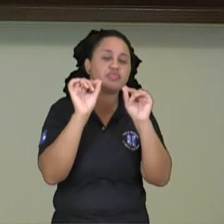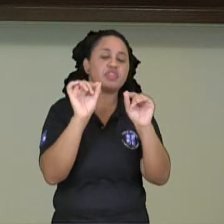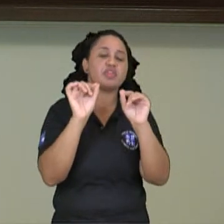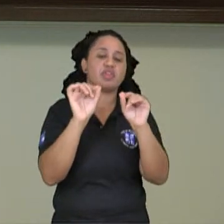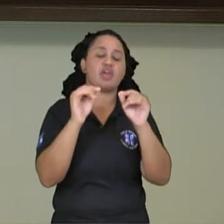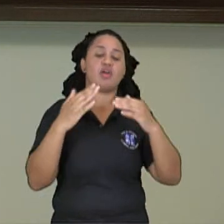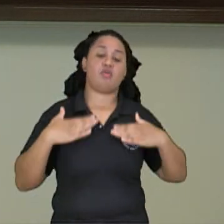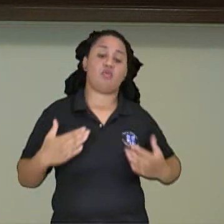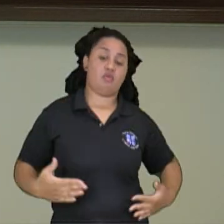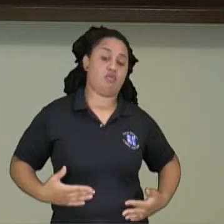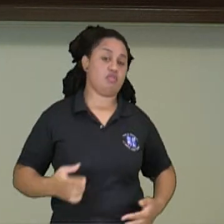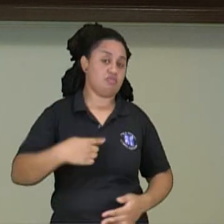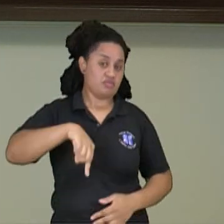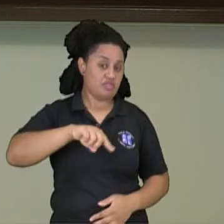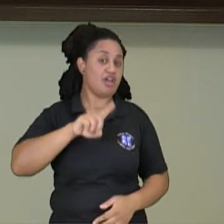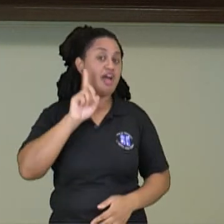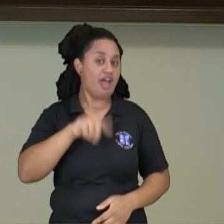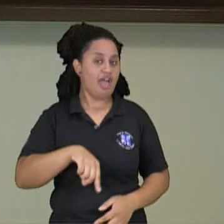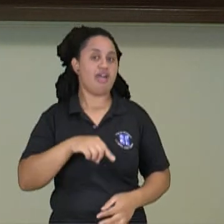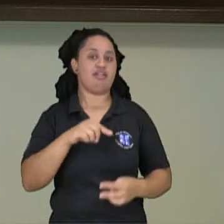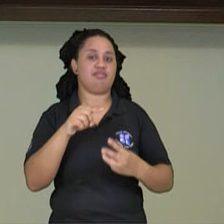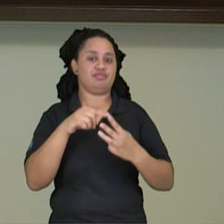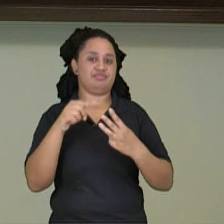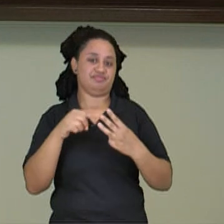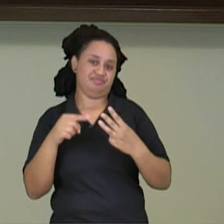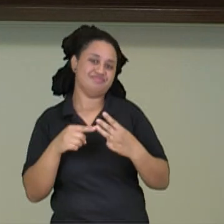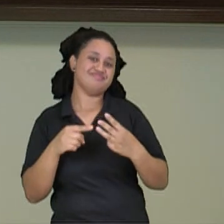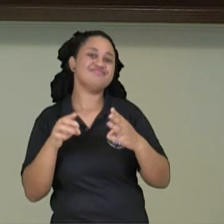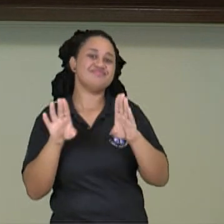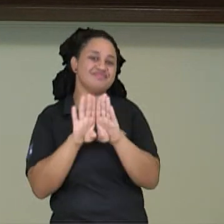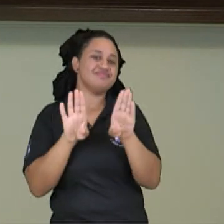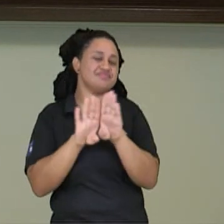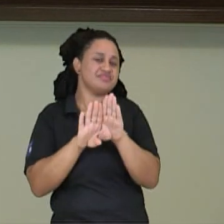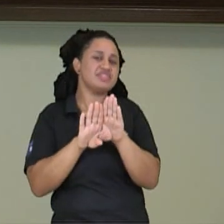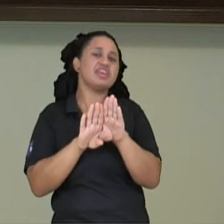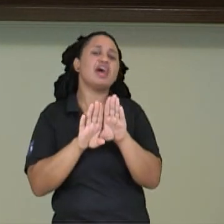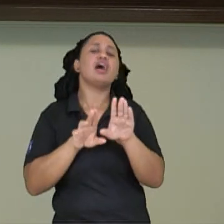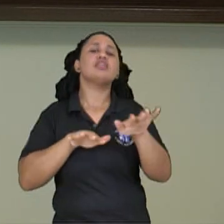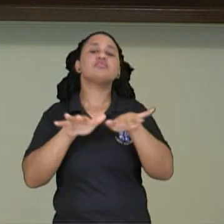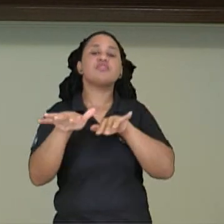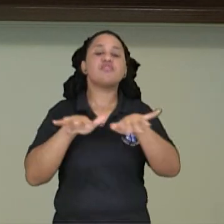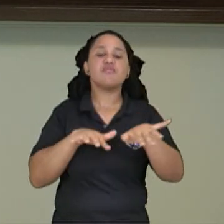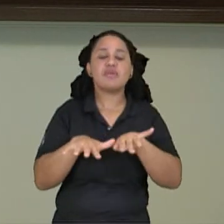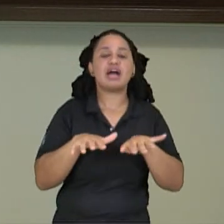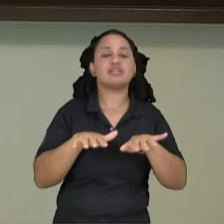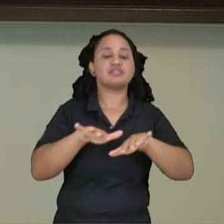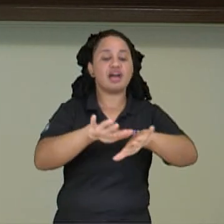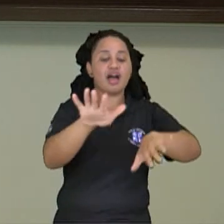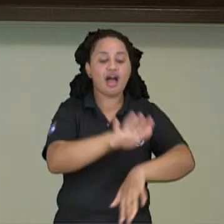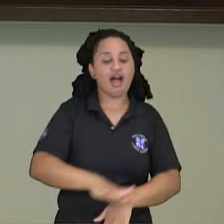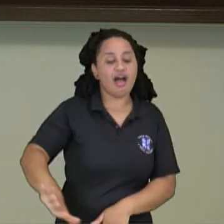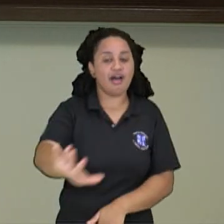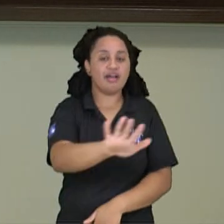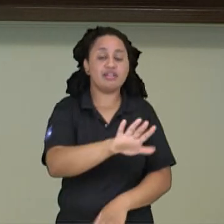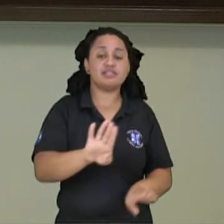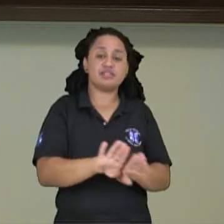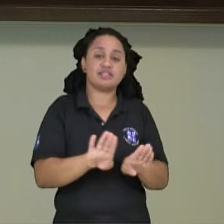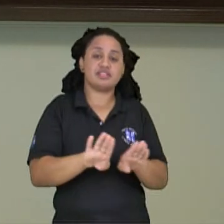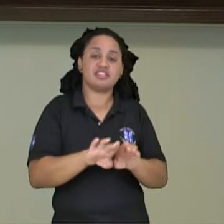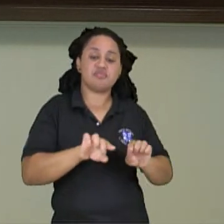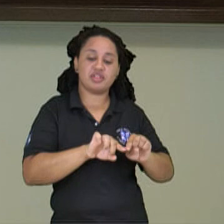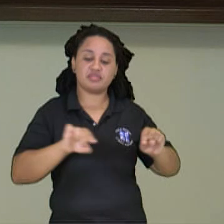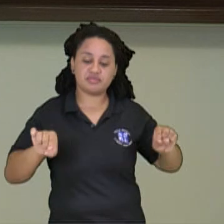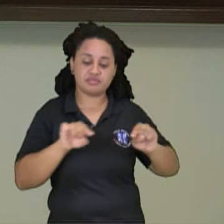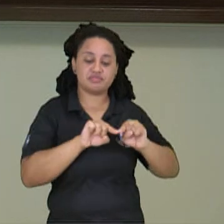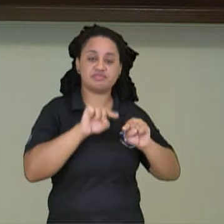nosso corpo ele é tridimensional e ele se desloca por espaços que também são